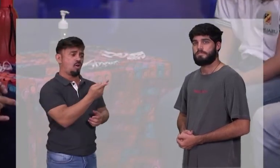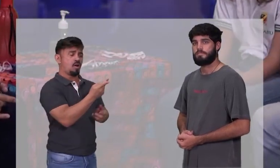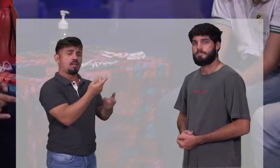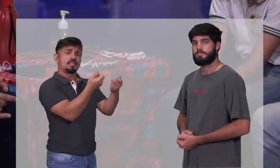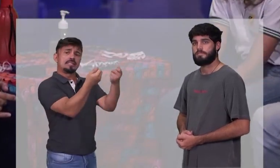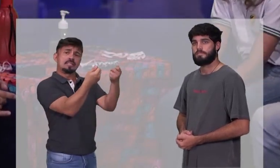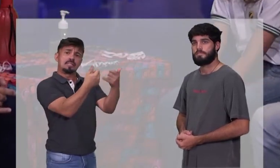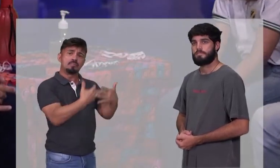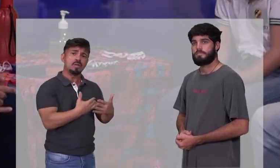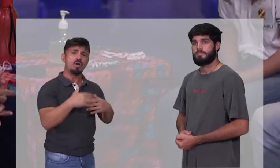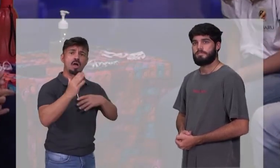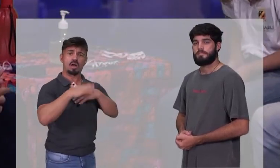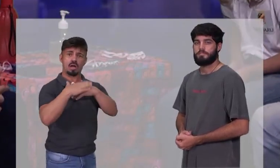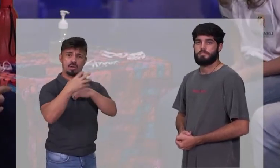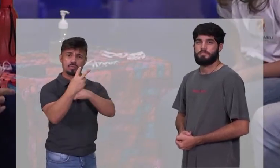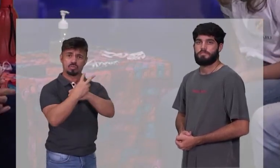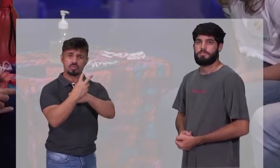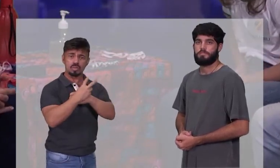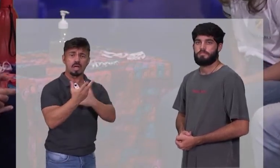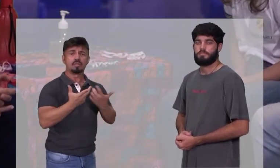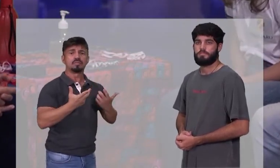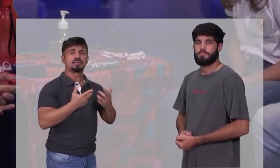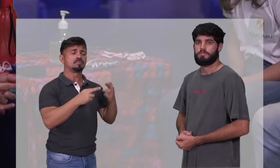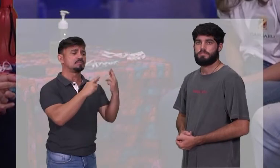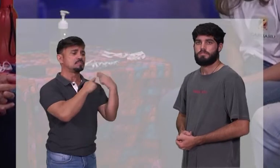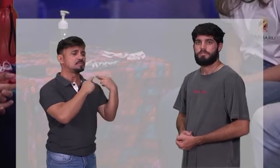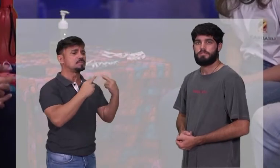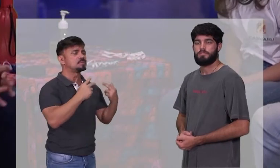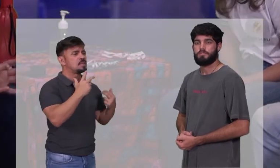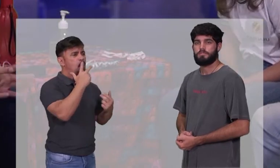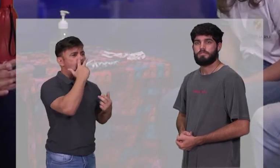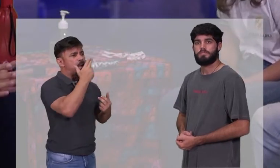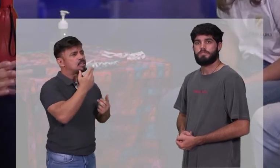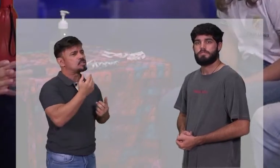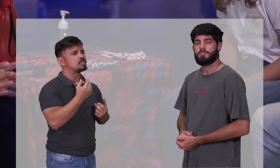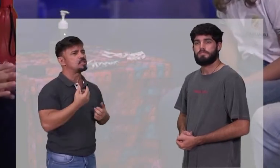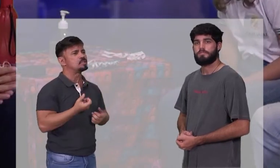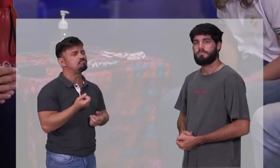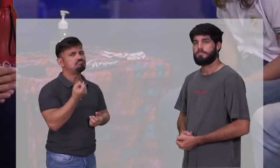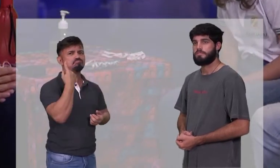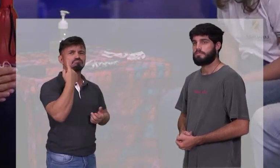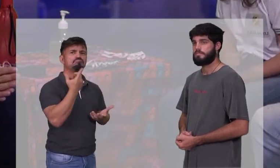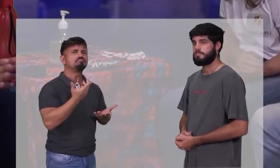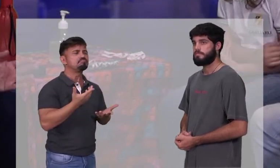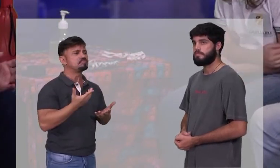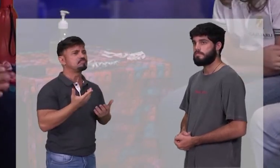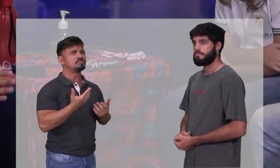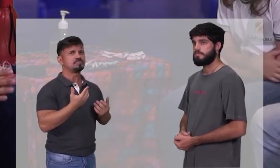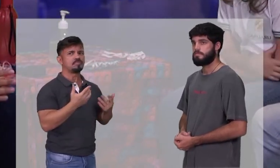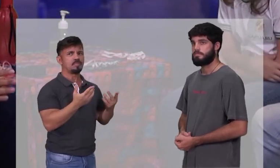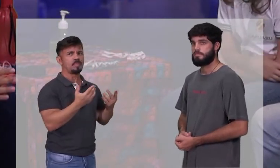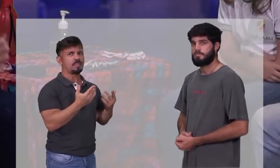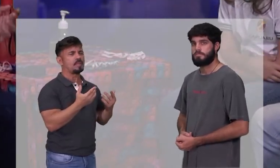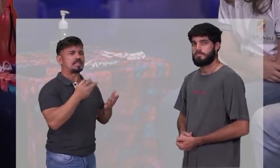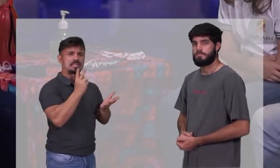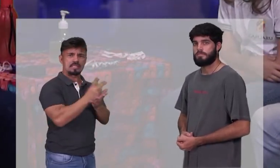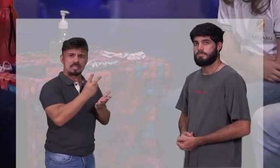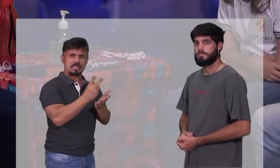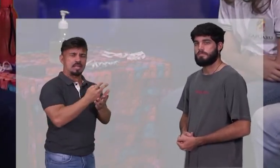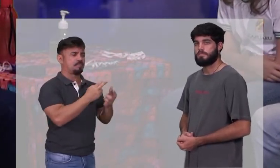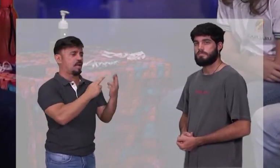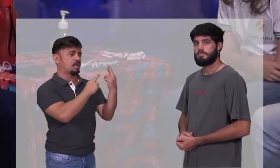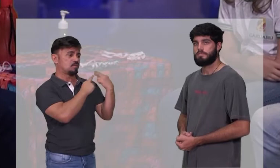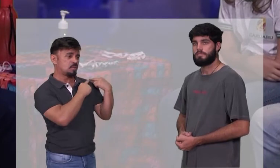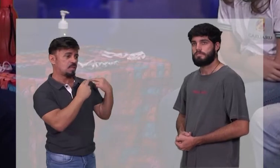vocês falaram, né, desse autocuidado e dessa responsabilidade, eu achei incrível que vocês não distanciaram um do outro, né? A todo momento